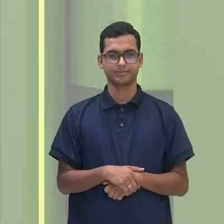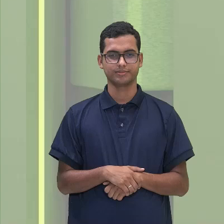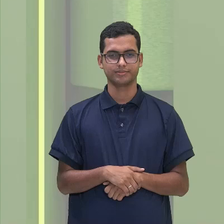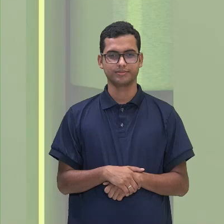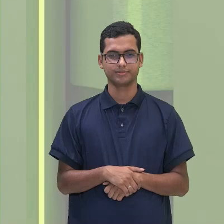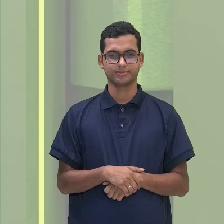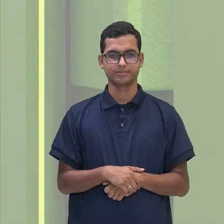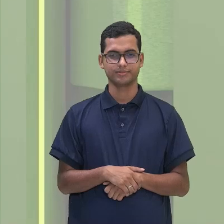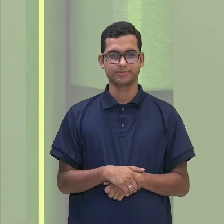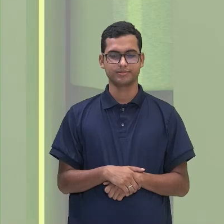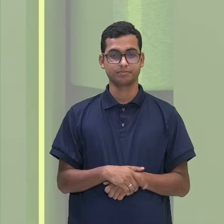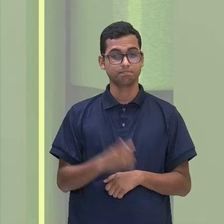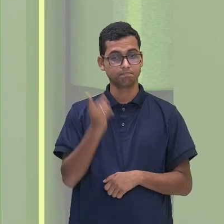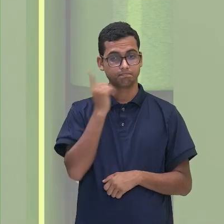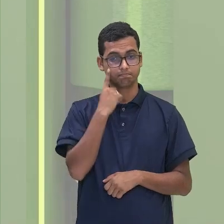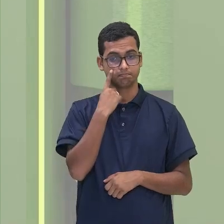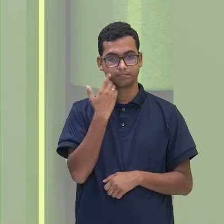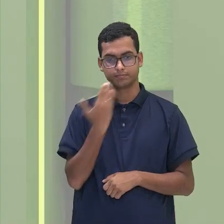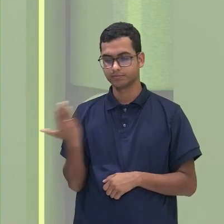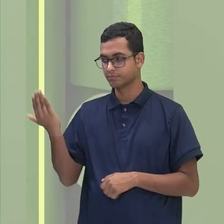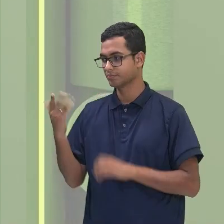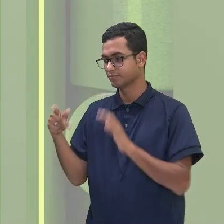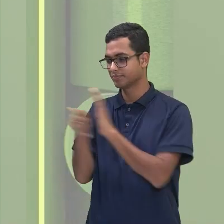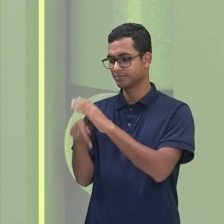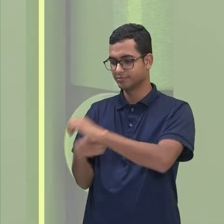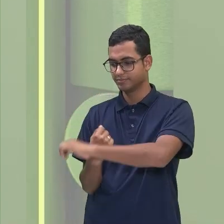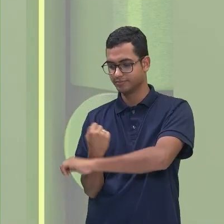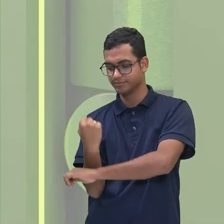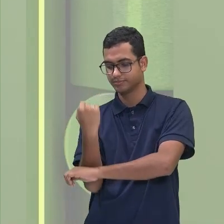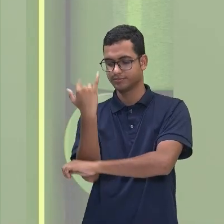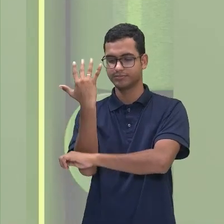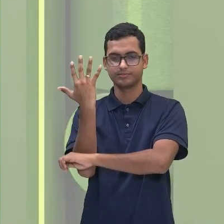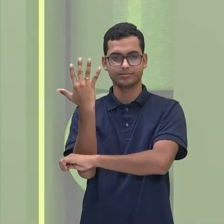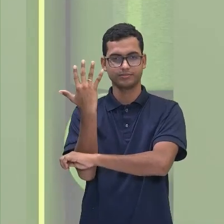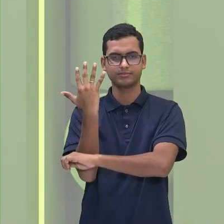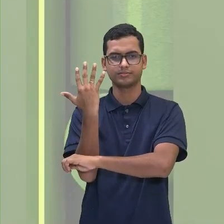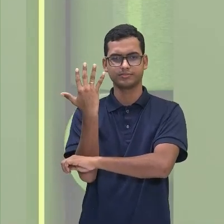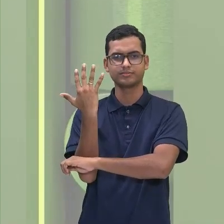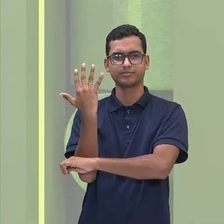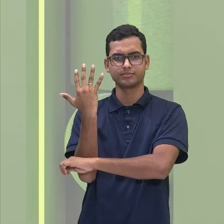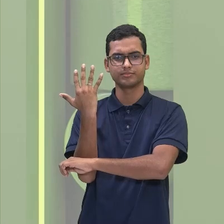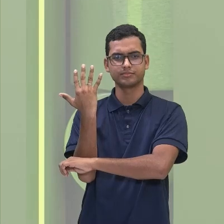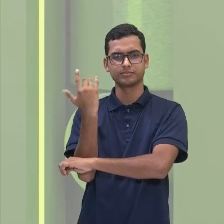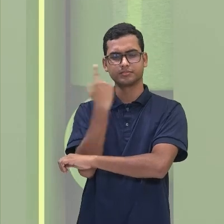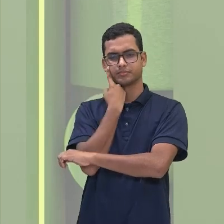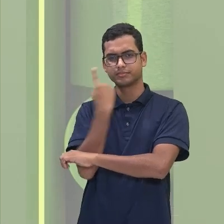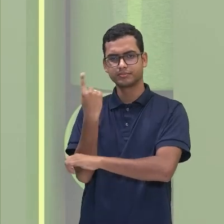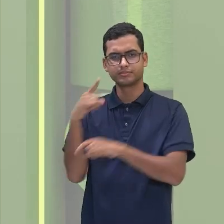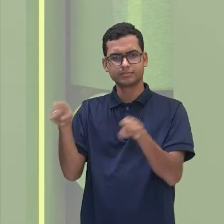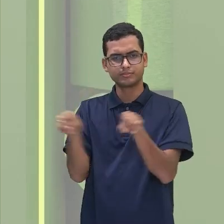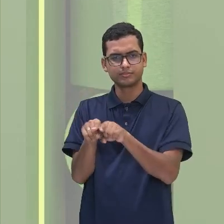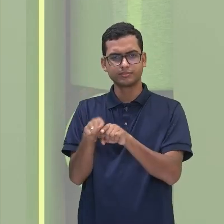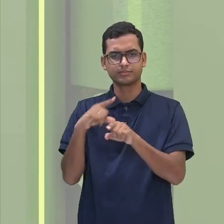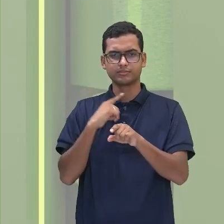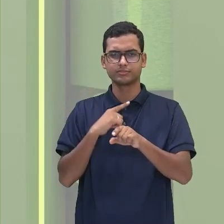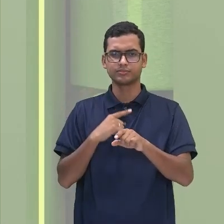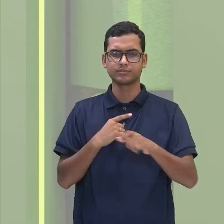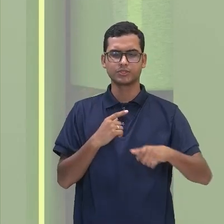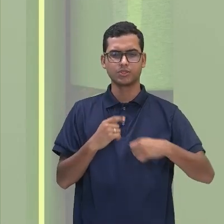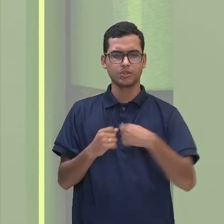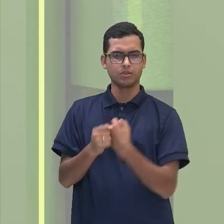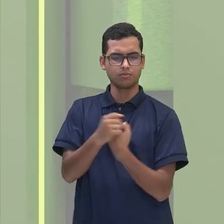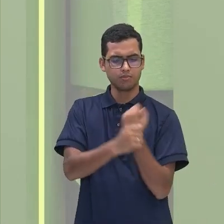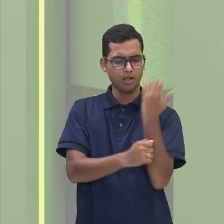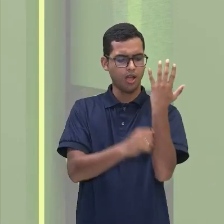Olha só, essa planta aí, vocês já com certeza já encontraram no meio do caminho, foram lá e tocaram, então ela tem essa capacidade